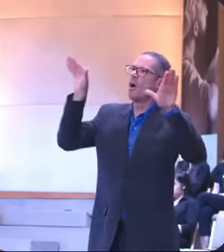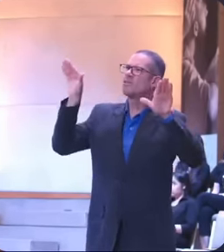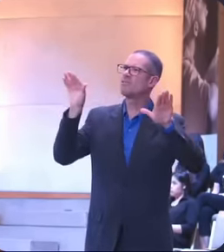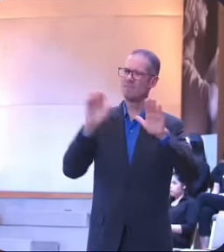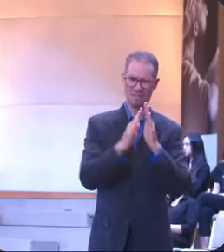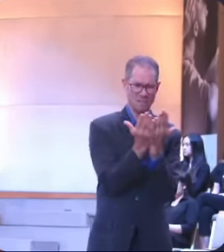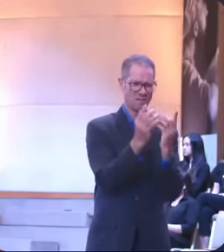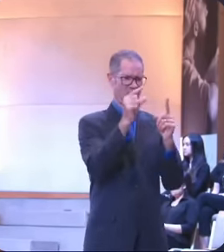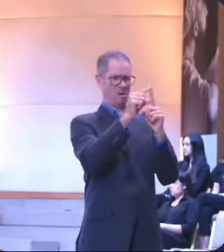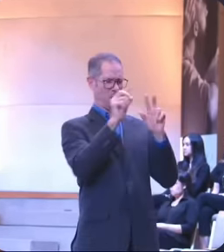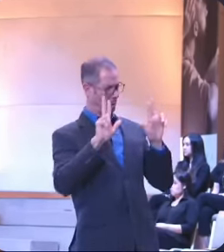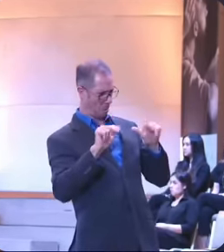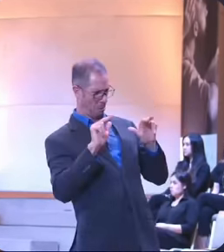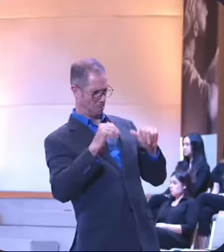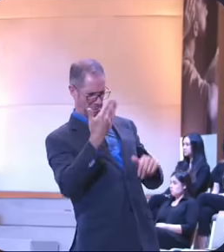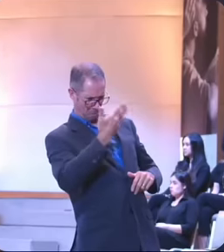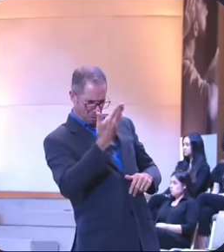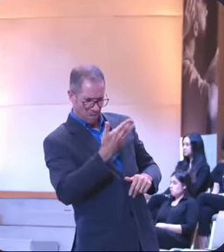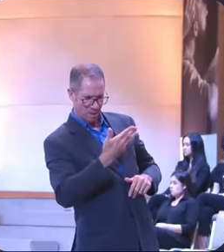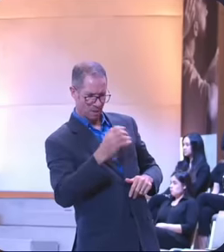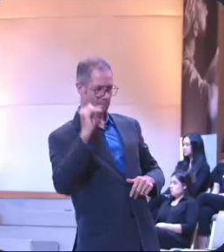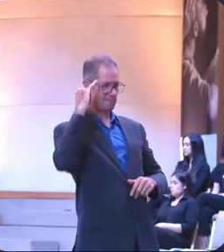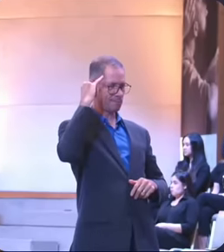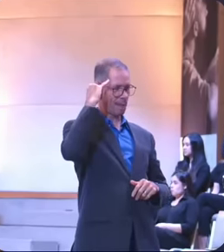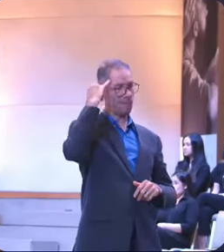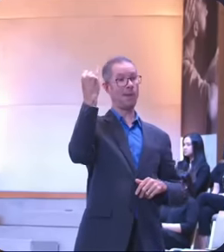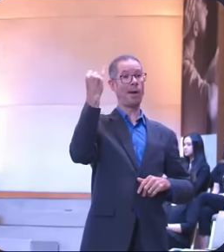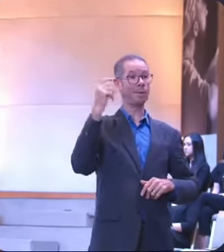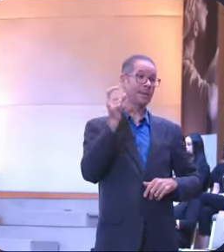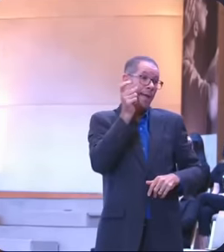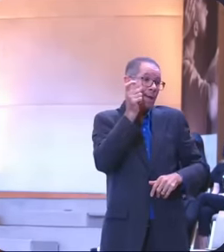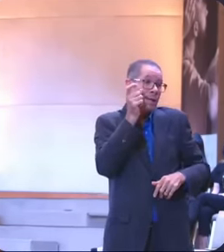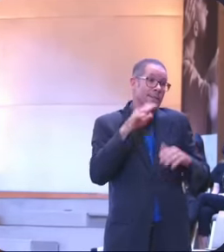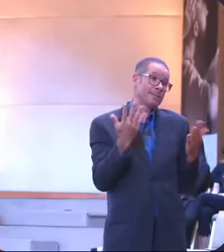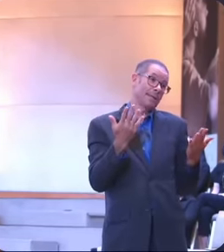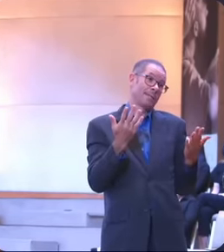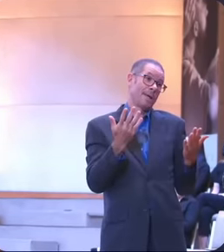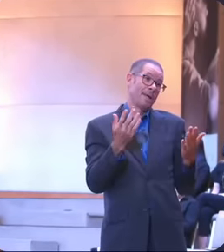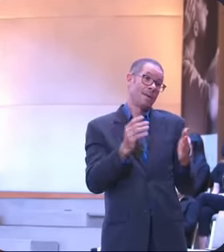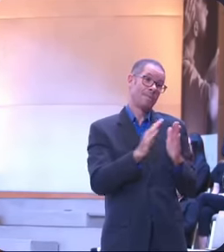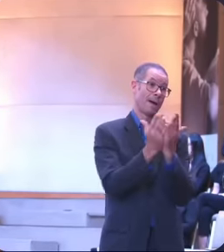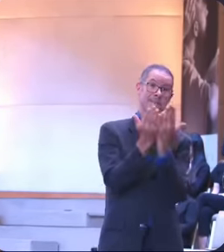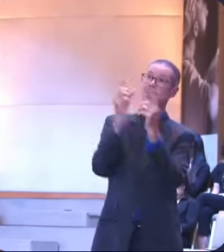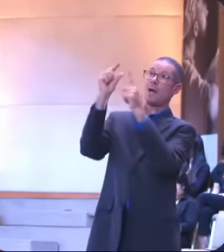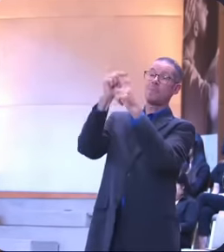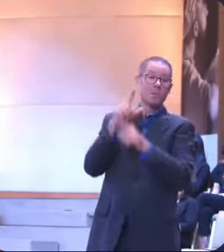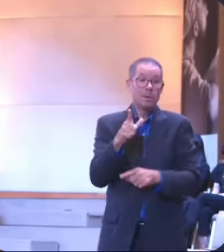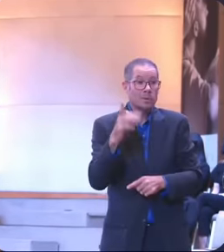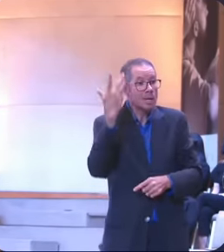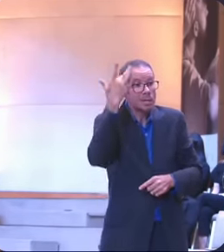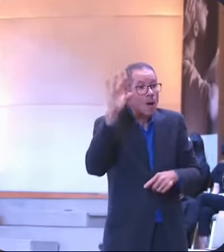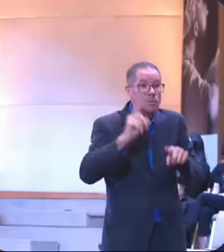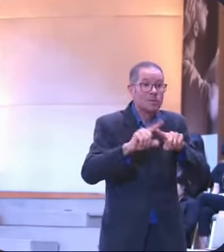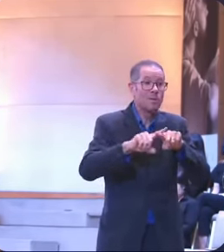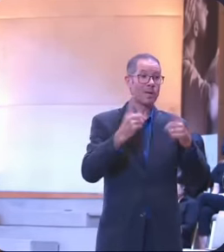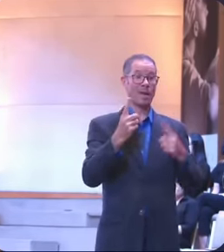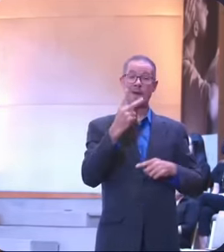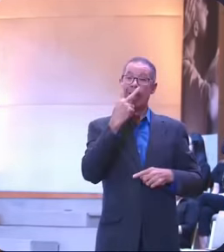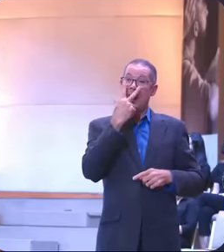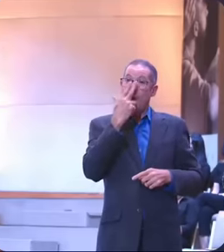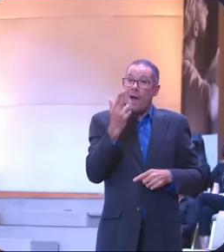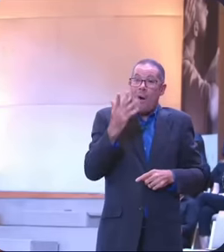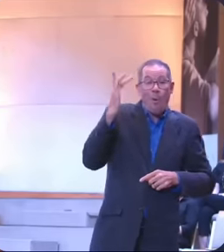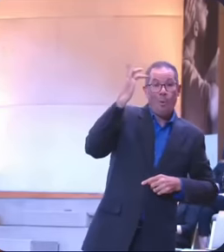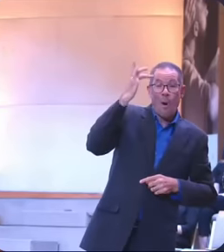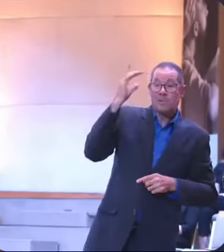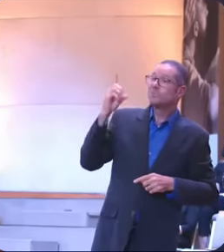mas tudo bem, é uma ideia interessante, né? Mas eu não encontro isso na Bíblia. Eu não sei porquê. Eu acho que